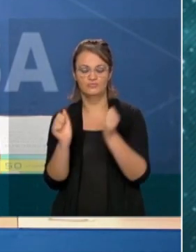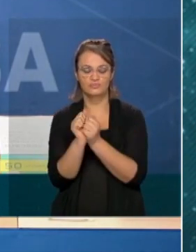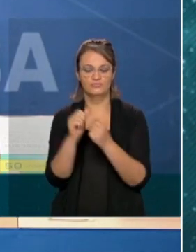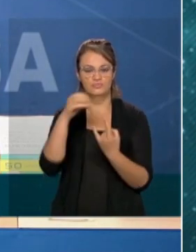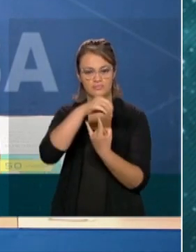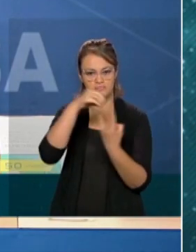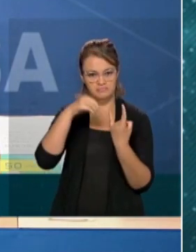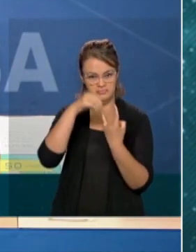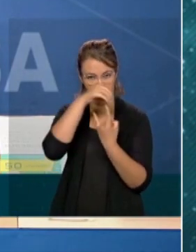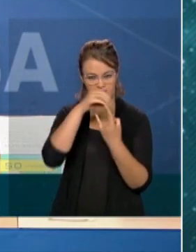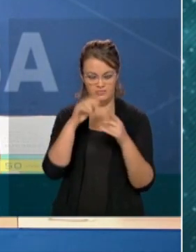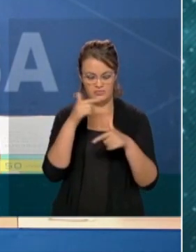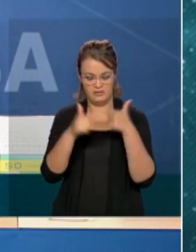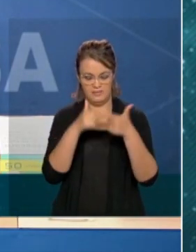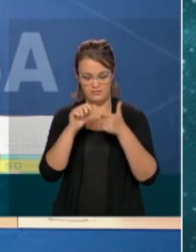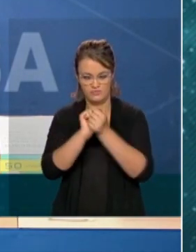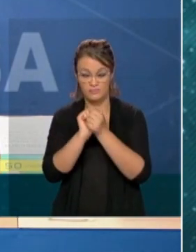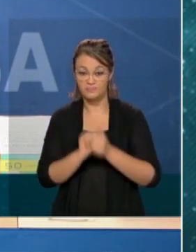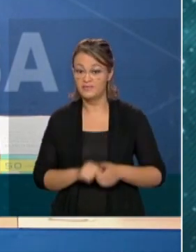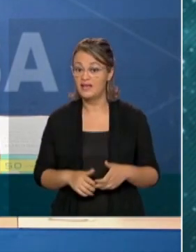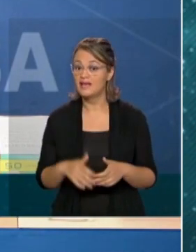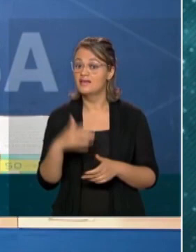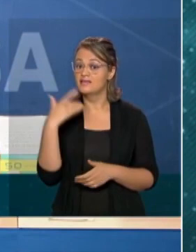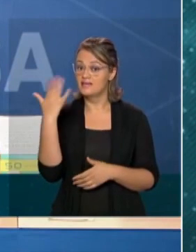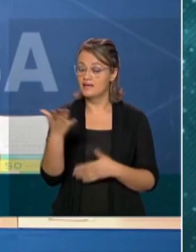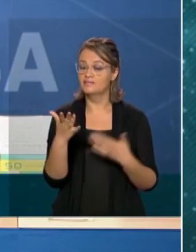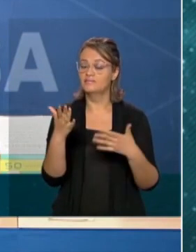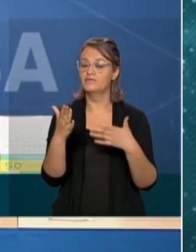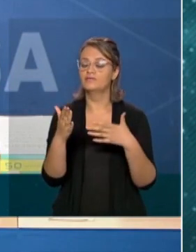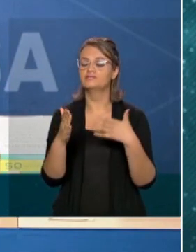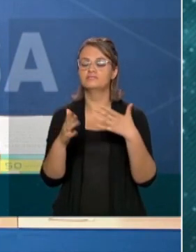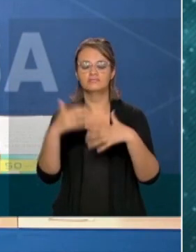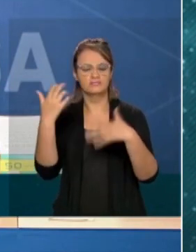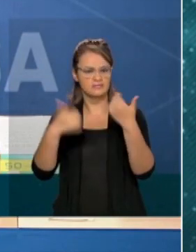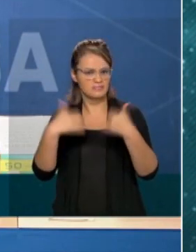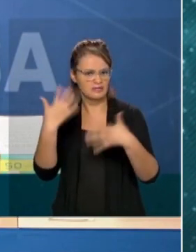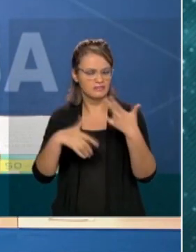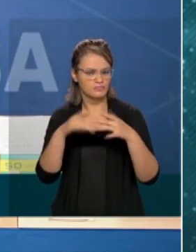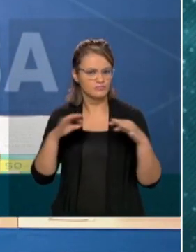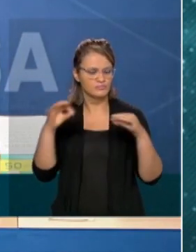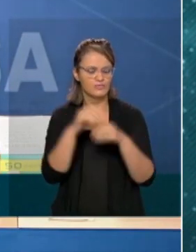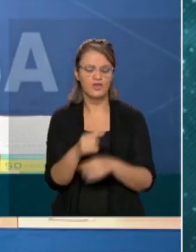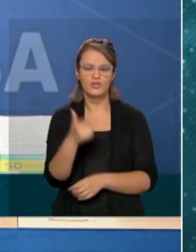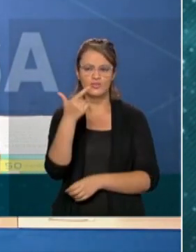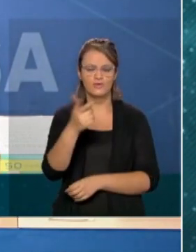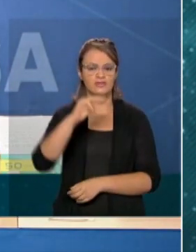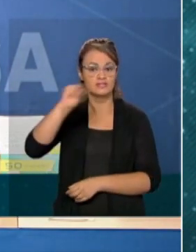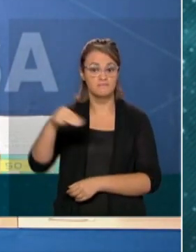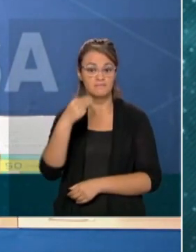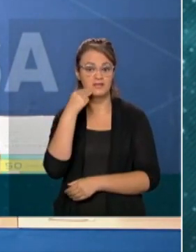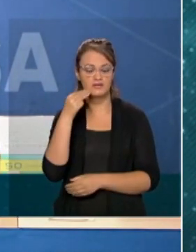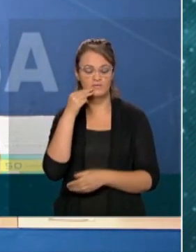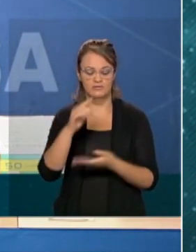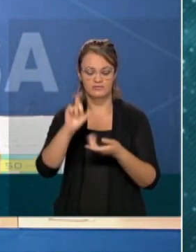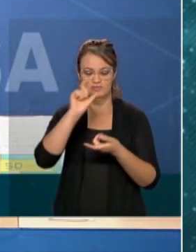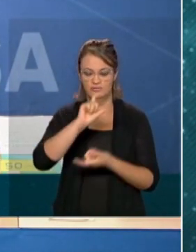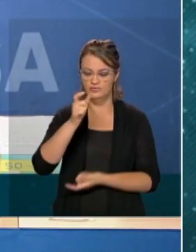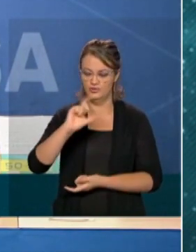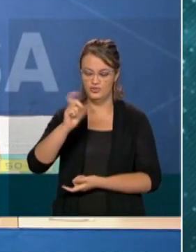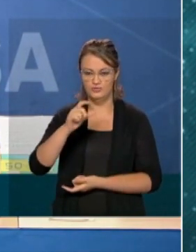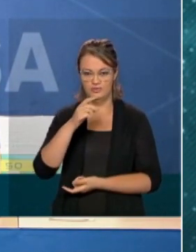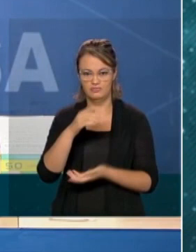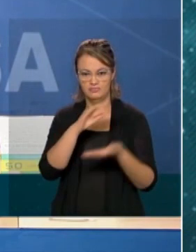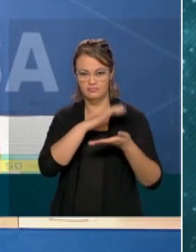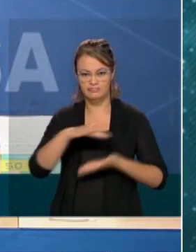do colégio e voltar para casa infelizmente e pelo menos nesse colégio aqui tem umas estamos posicionados que é um dos mais tradicionais aqui de